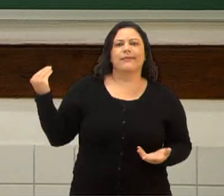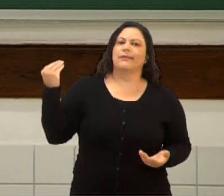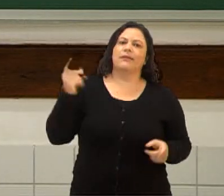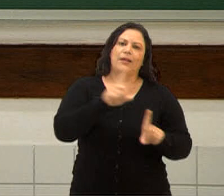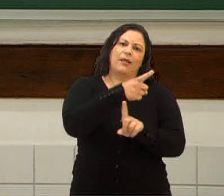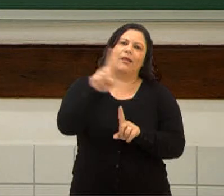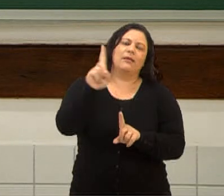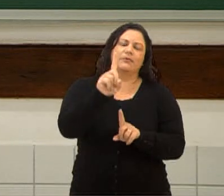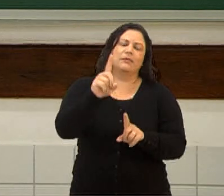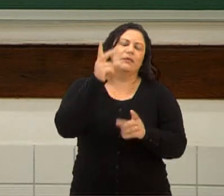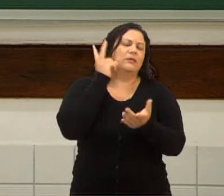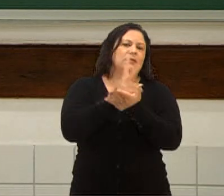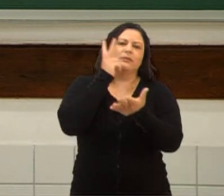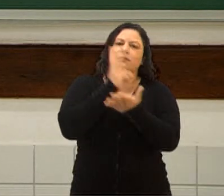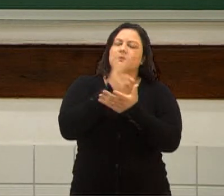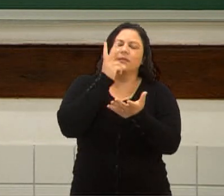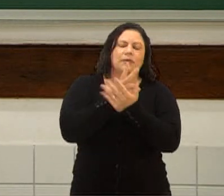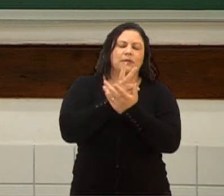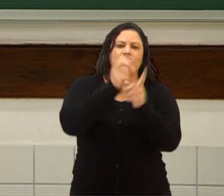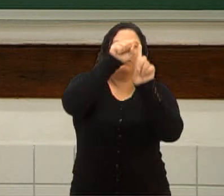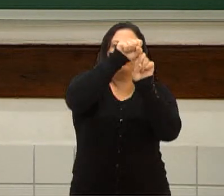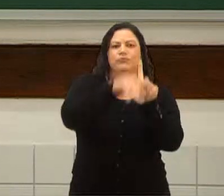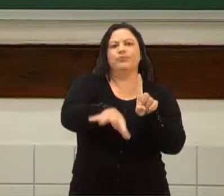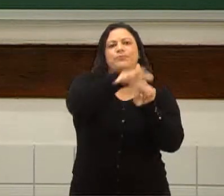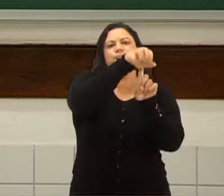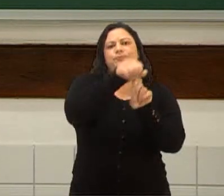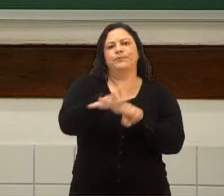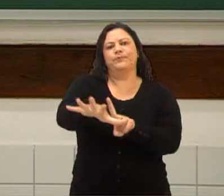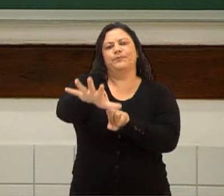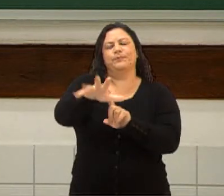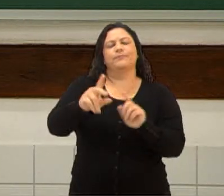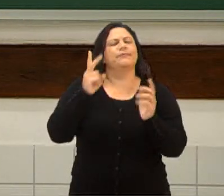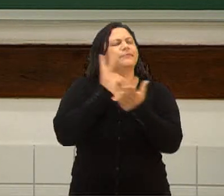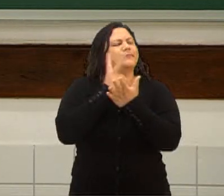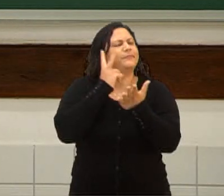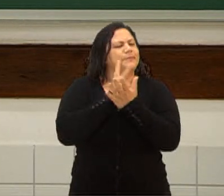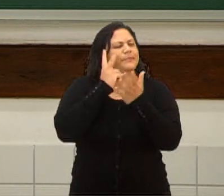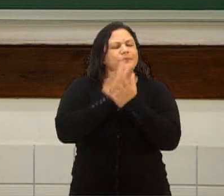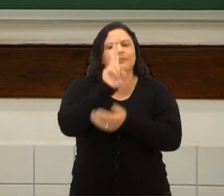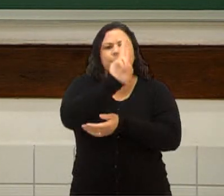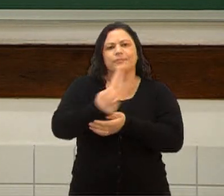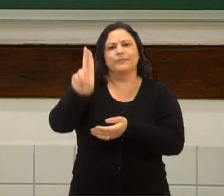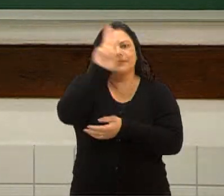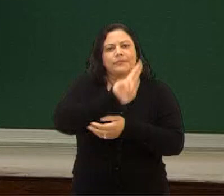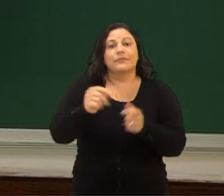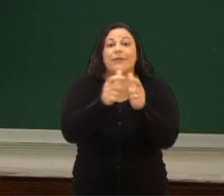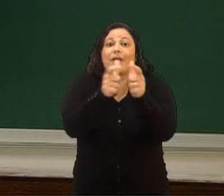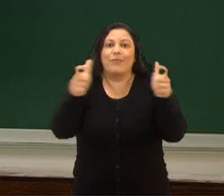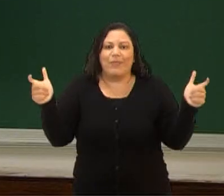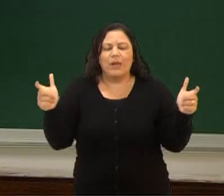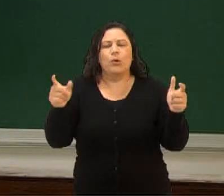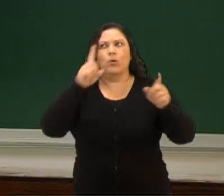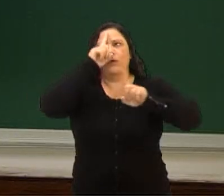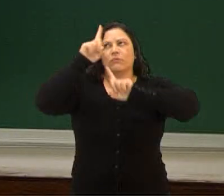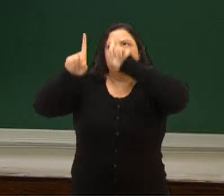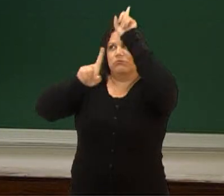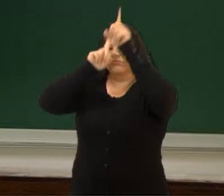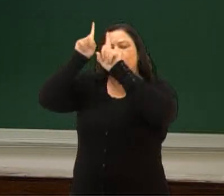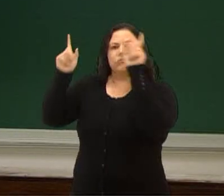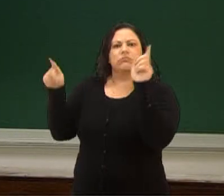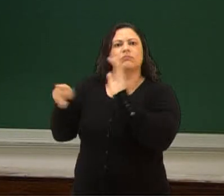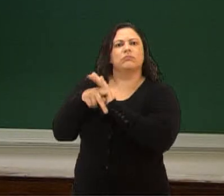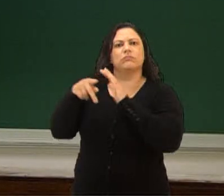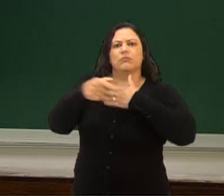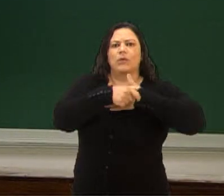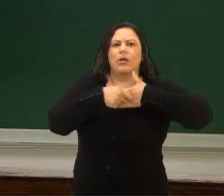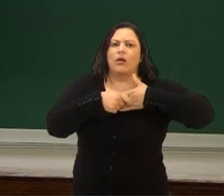deixa de ser utilizado, porque são coisas da vida. E a maioria é de criação anônima, a gente não sabe quem